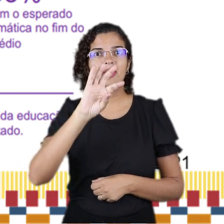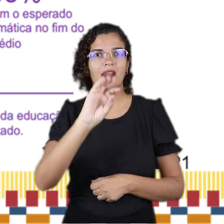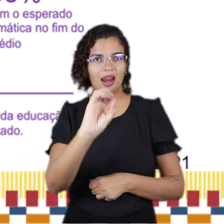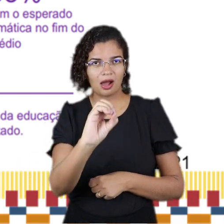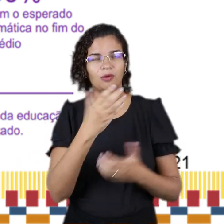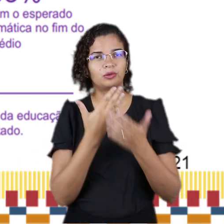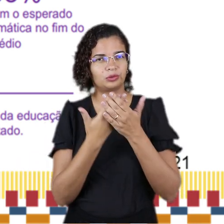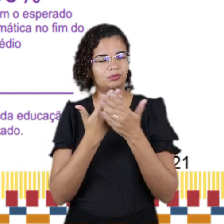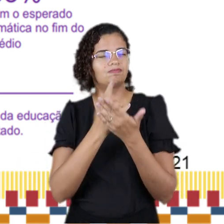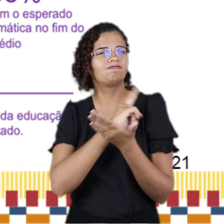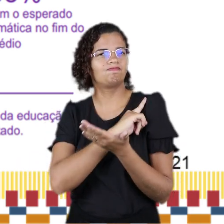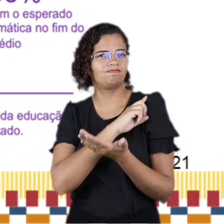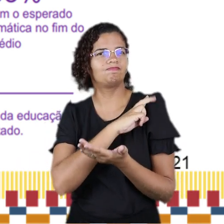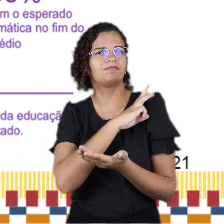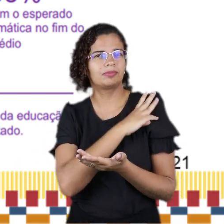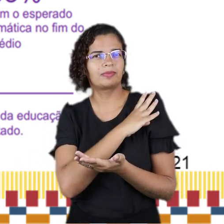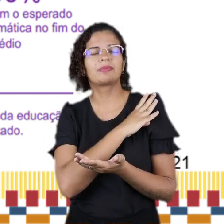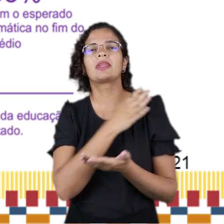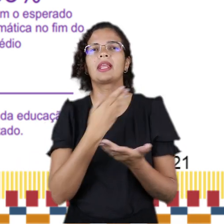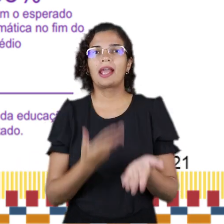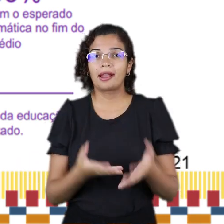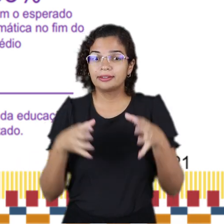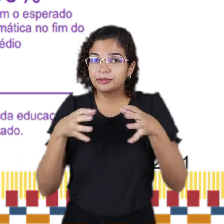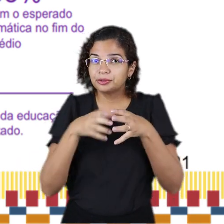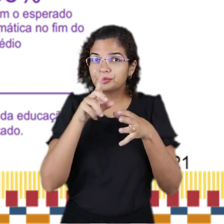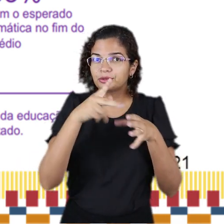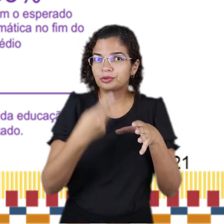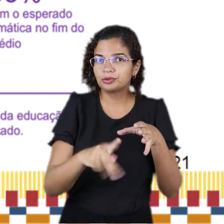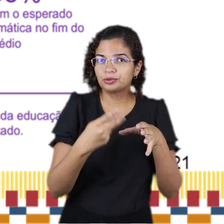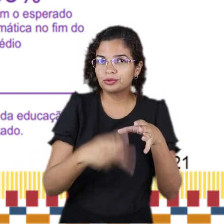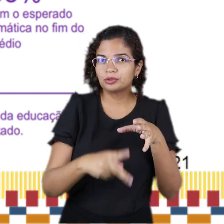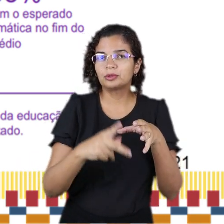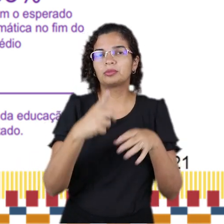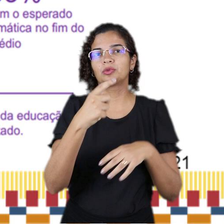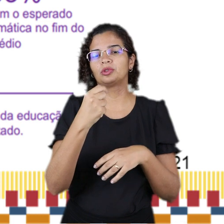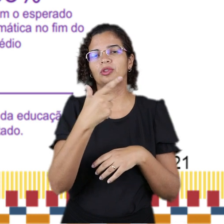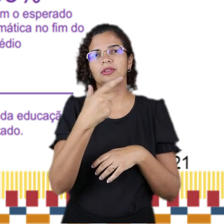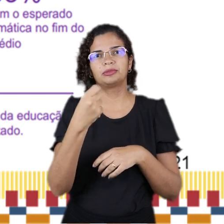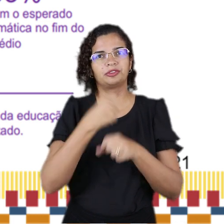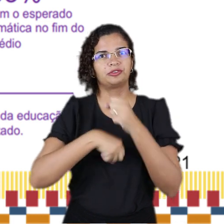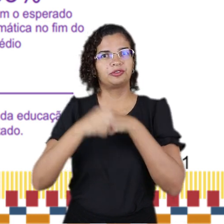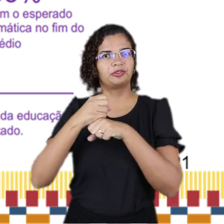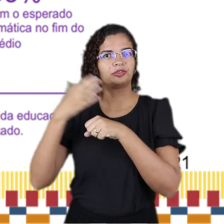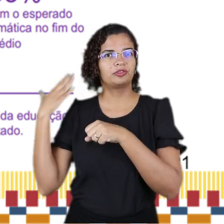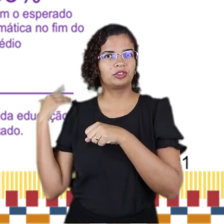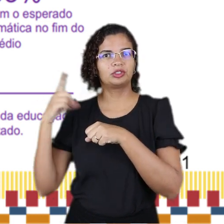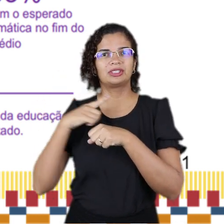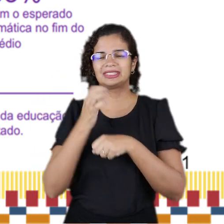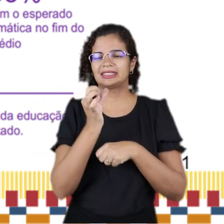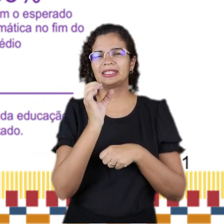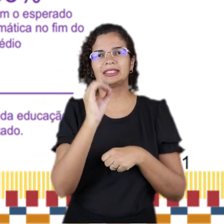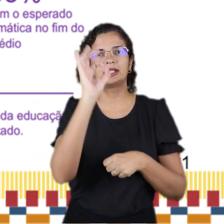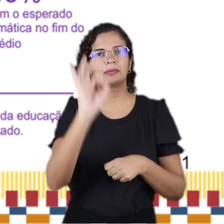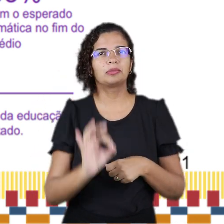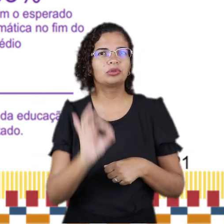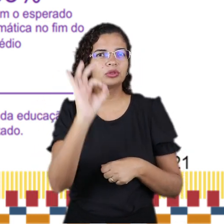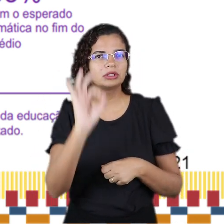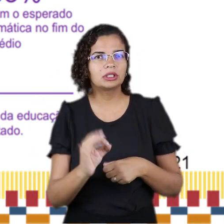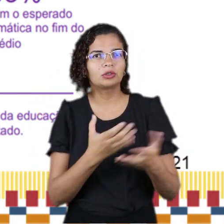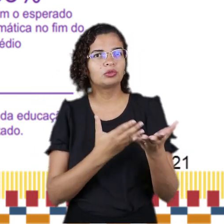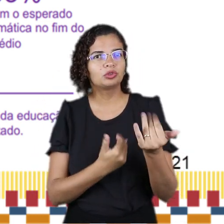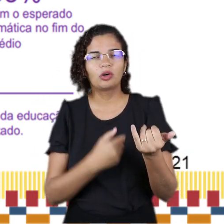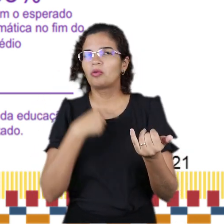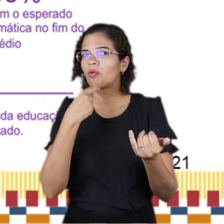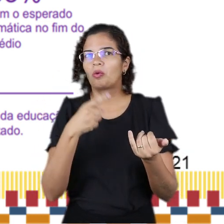e aí, desse público, isso no ano de 2020, né? A gente tinha 60% dos jovens que não conseguiam concluir